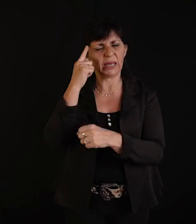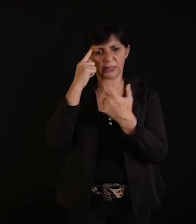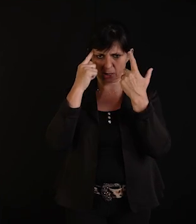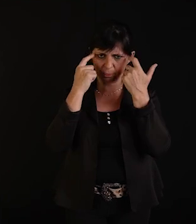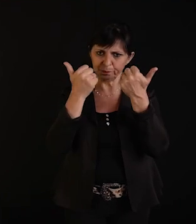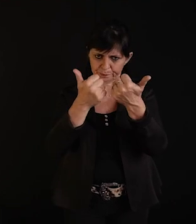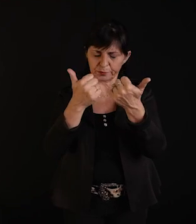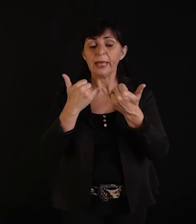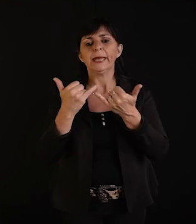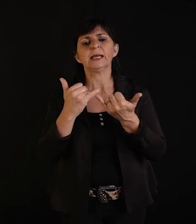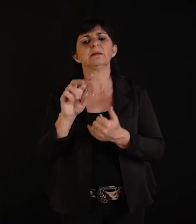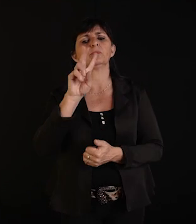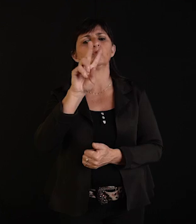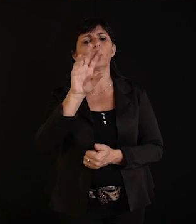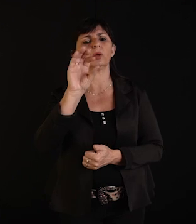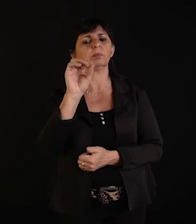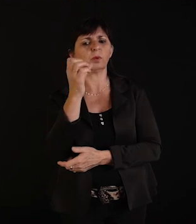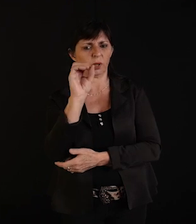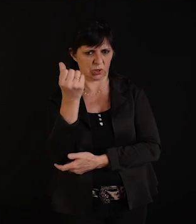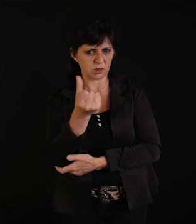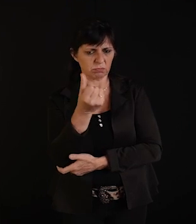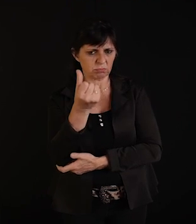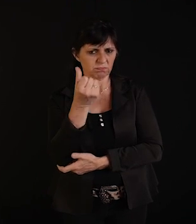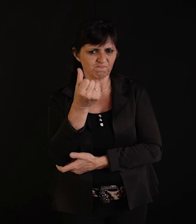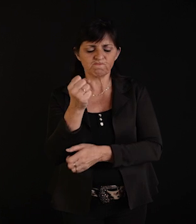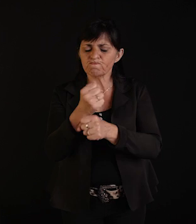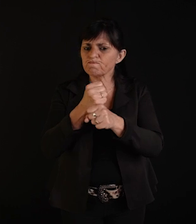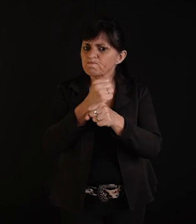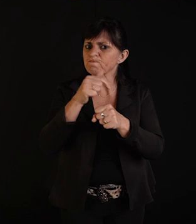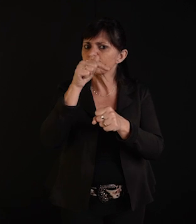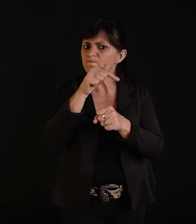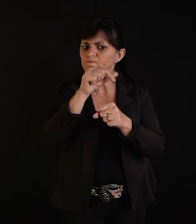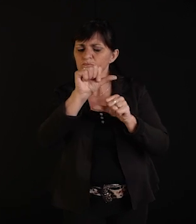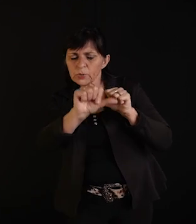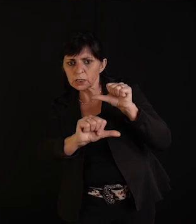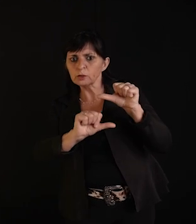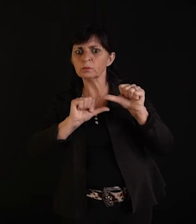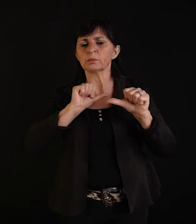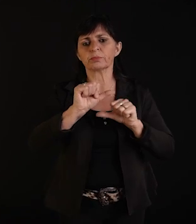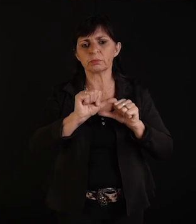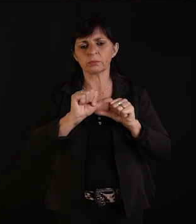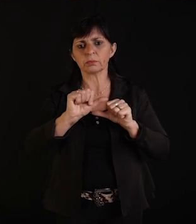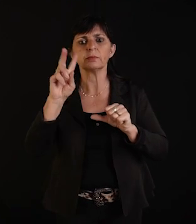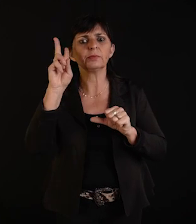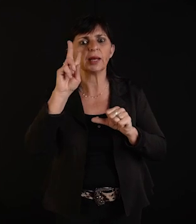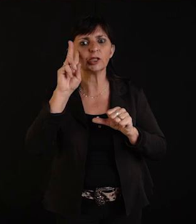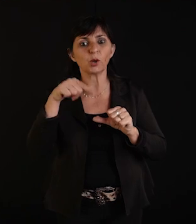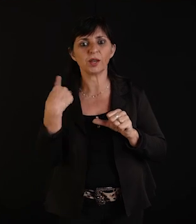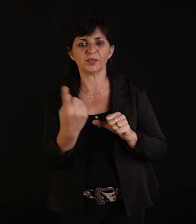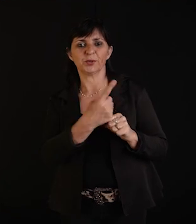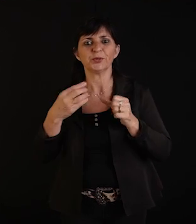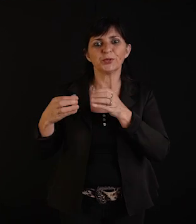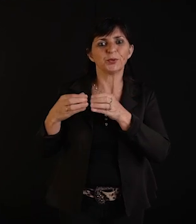por exemplo, o ano de 2006 foi um ano que dá uma virada na história dos Monarcas. E